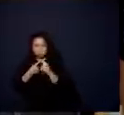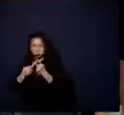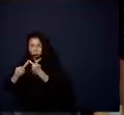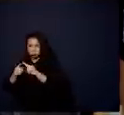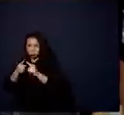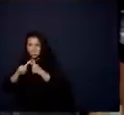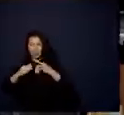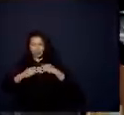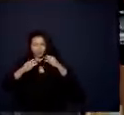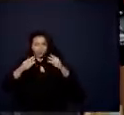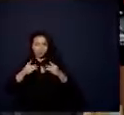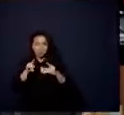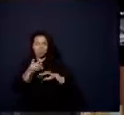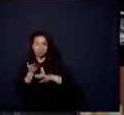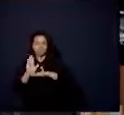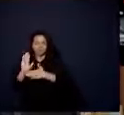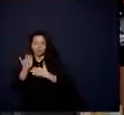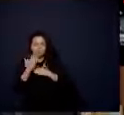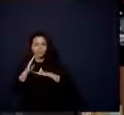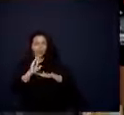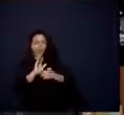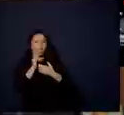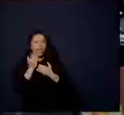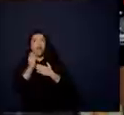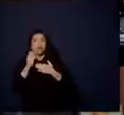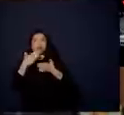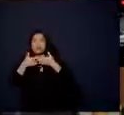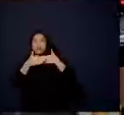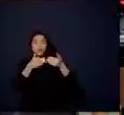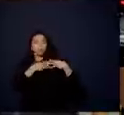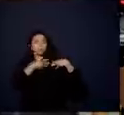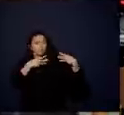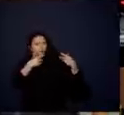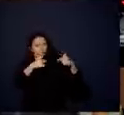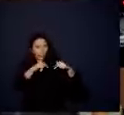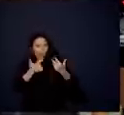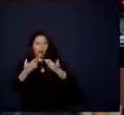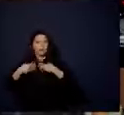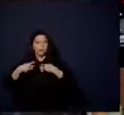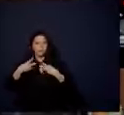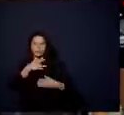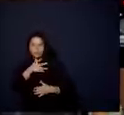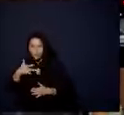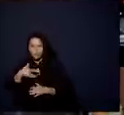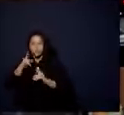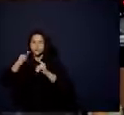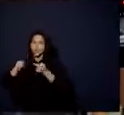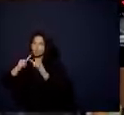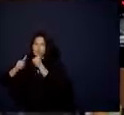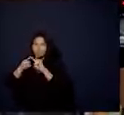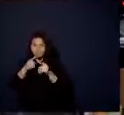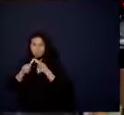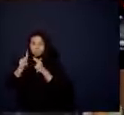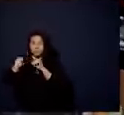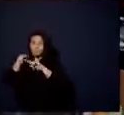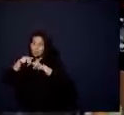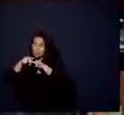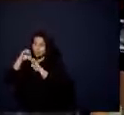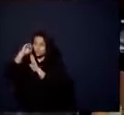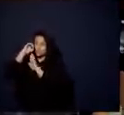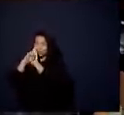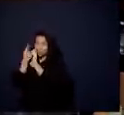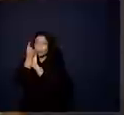um ministério que prestamos serviço para todos os Ministérios é um ministério transversal né e é por meio do orçamento